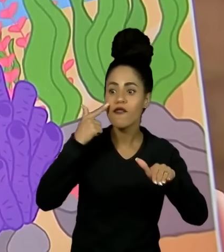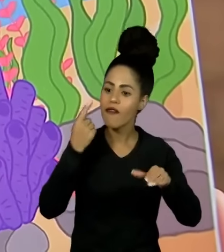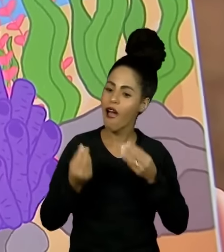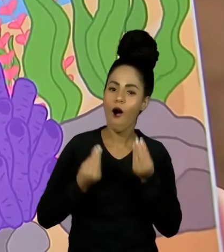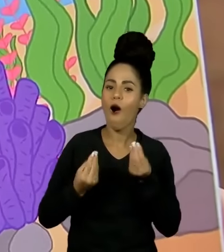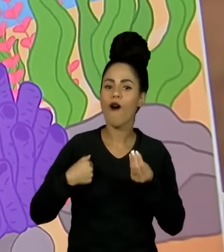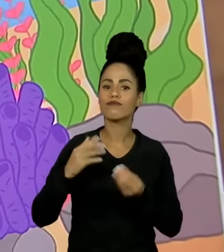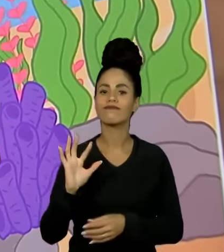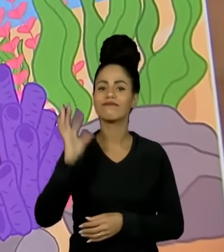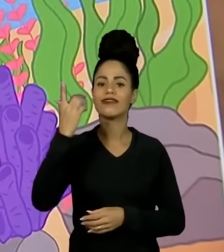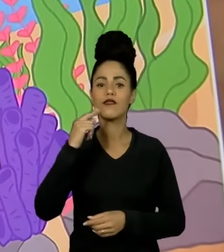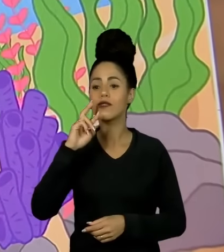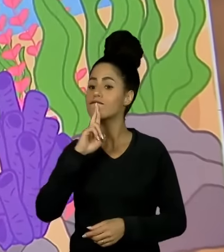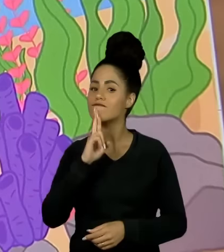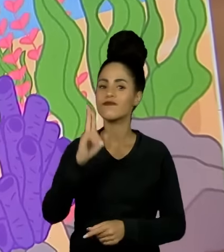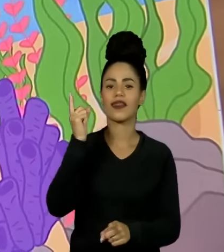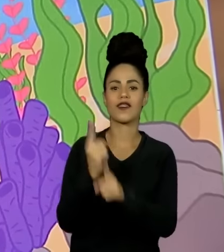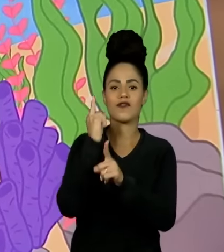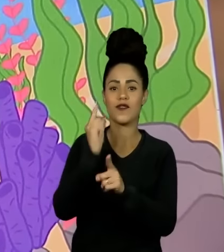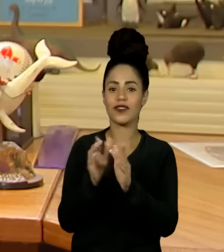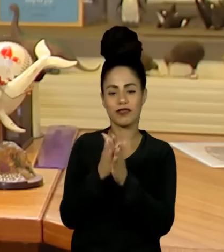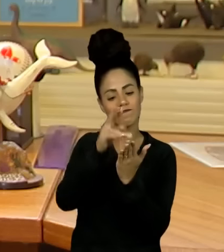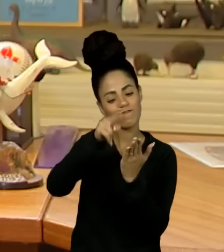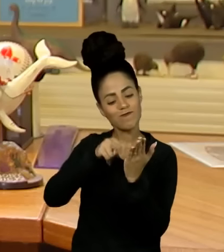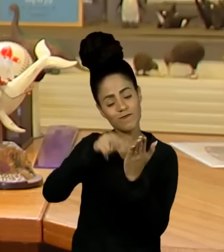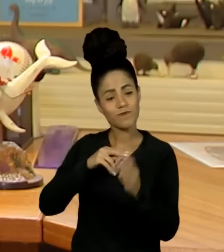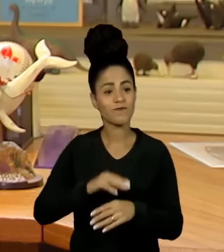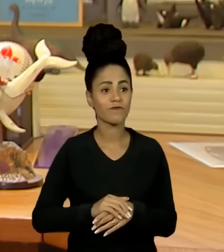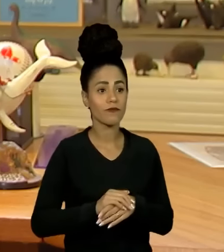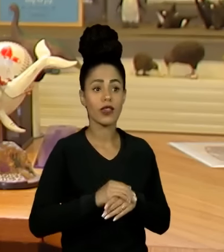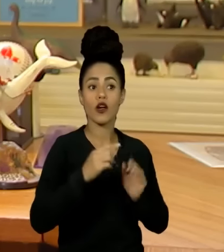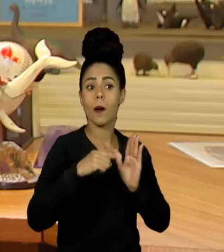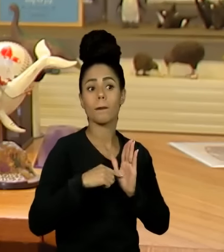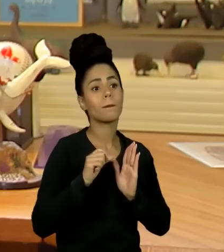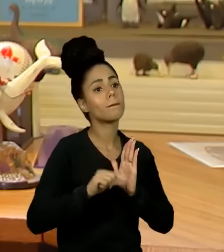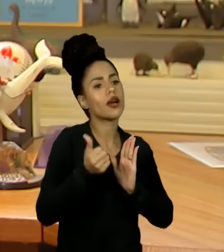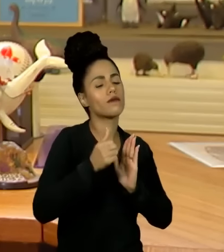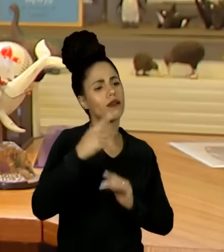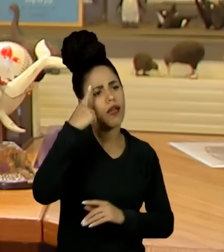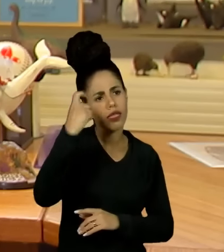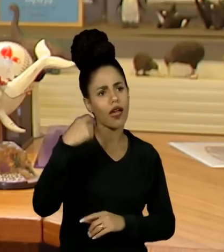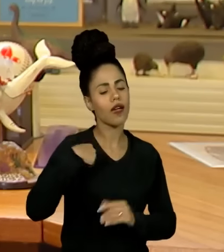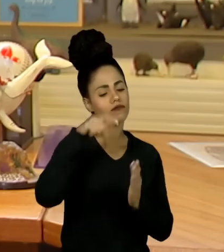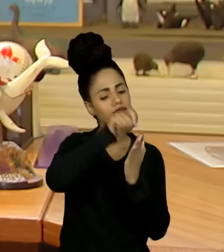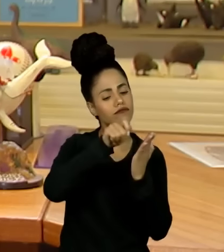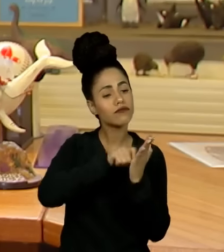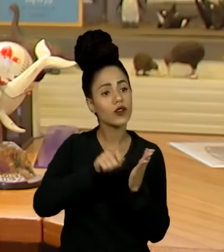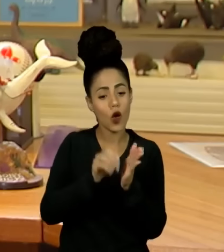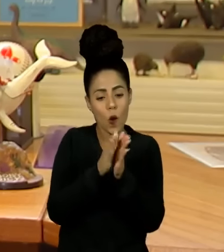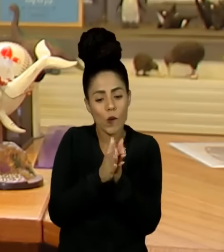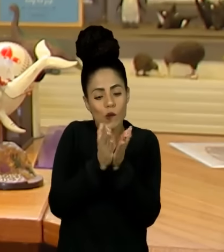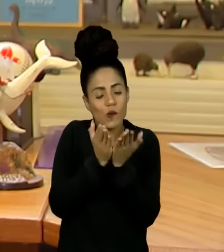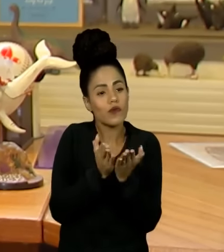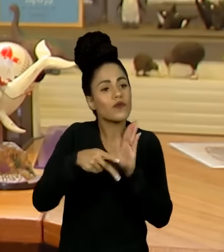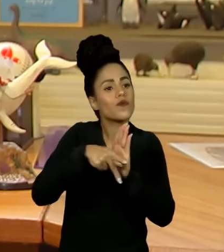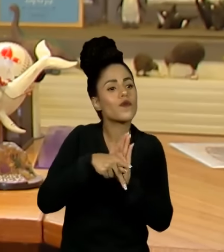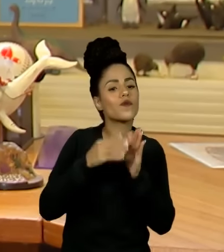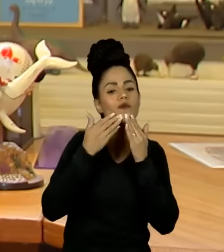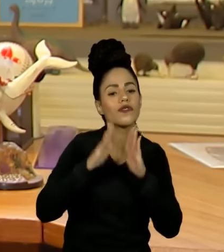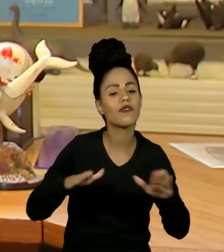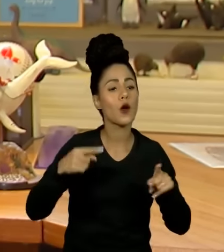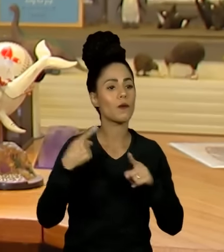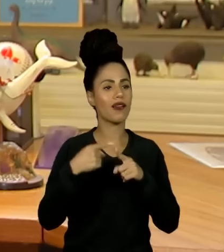aventura em busca da resposta. A primeira ideia que eu tive foi escrever um livro infantil. Eu digo que um livro porque eu sempre